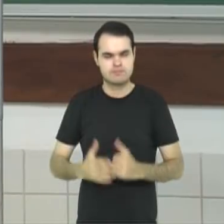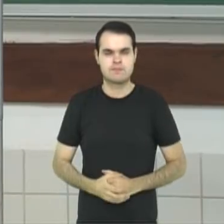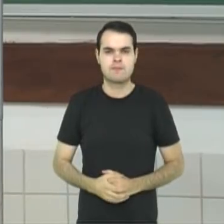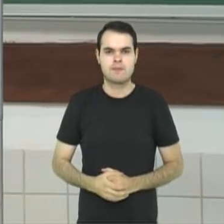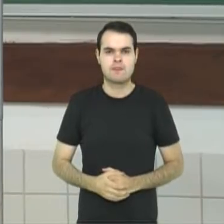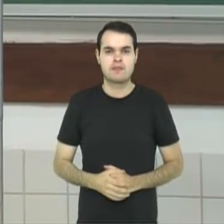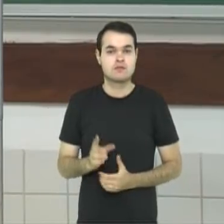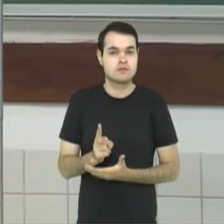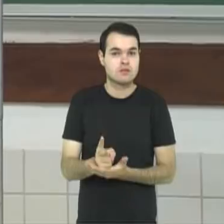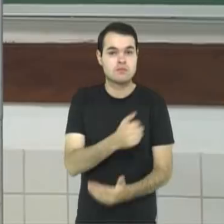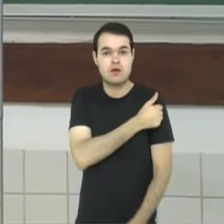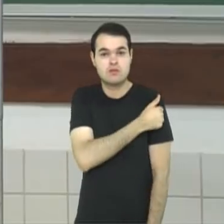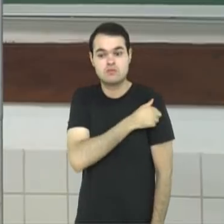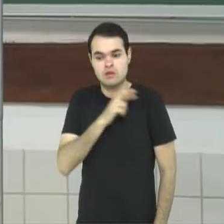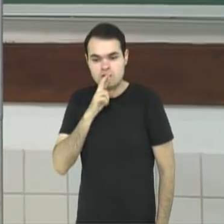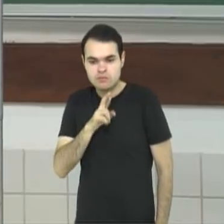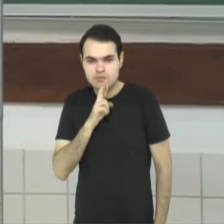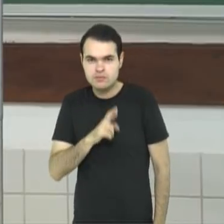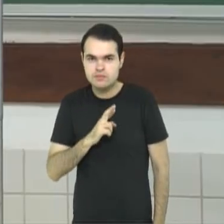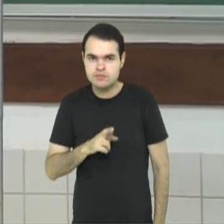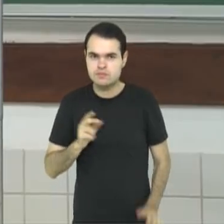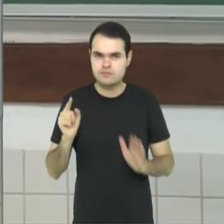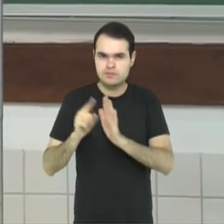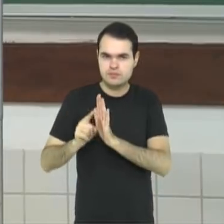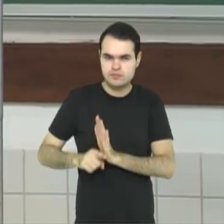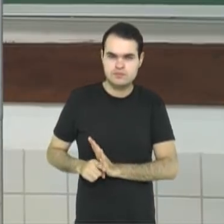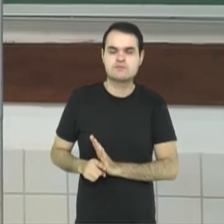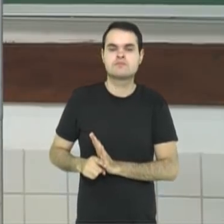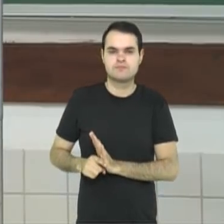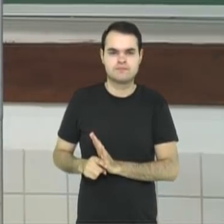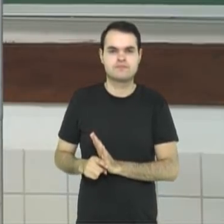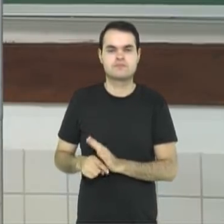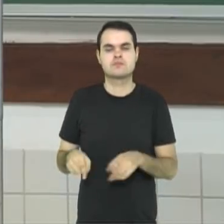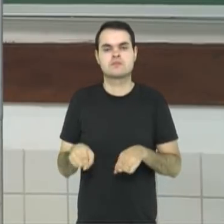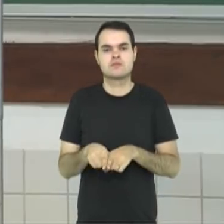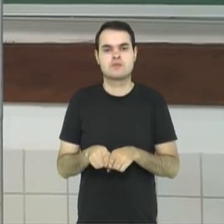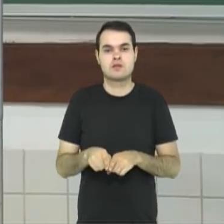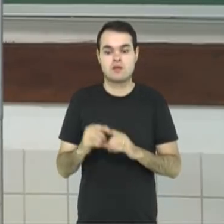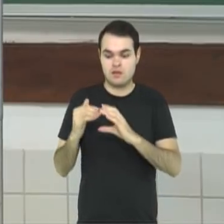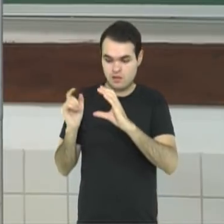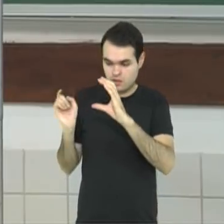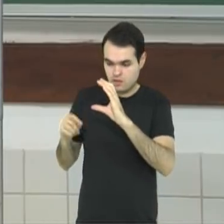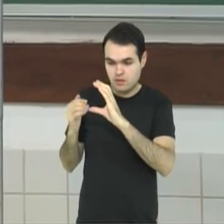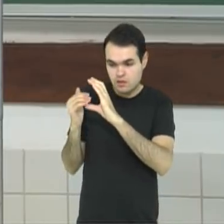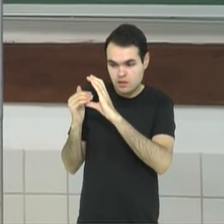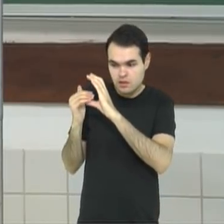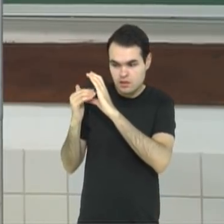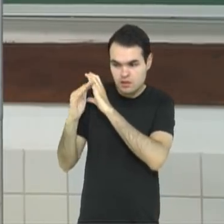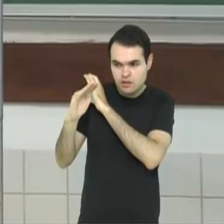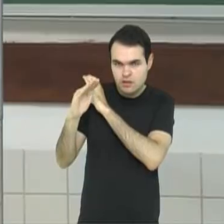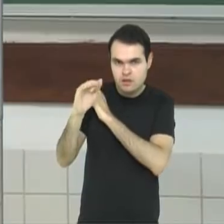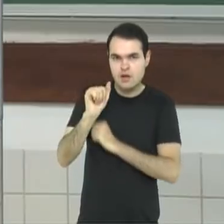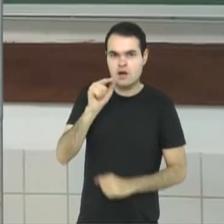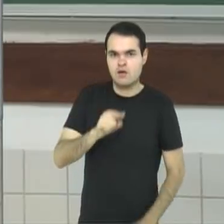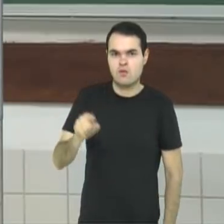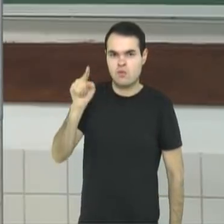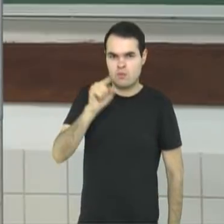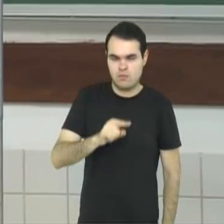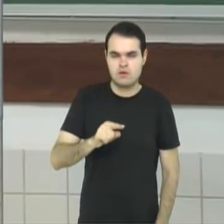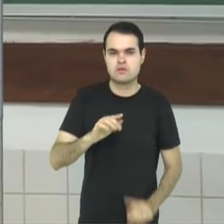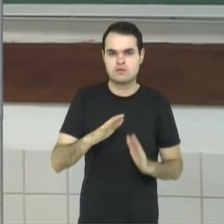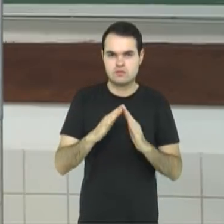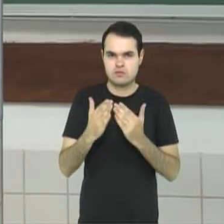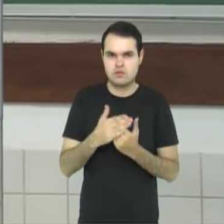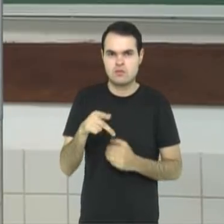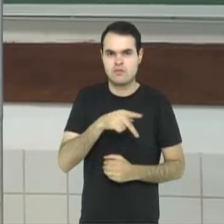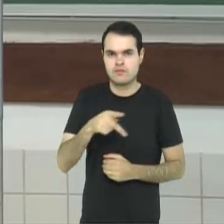aluno responde a um formulário desse de questões, né, imediatamente, quando ele envia um e-mail do @escola, é enviado para o